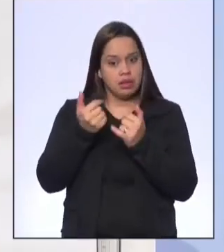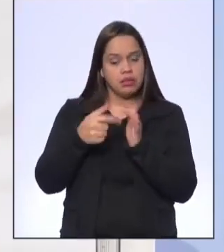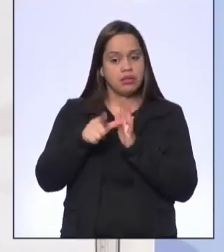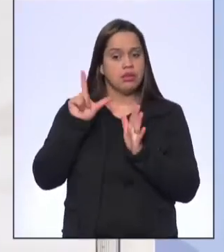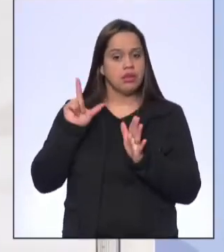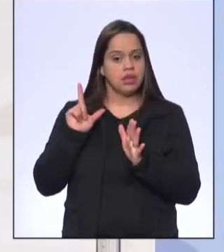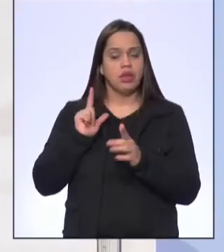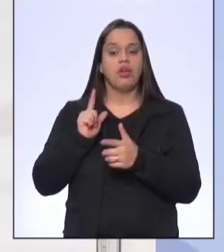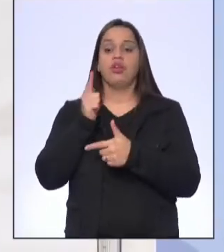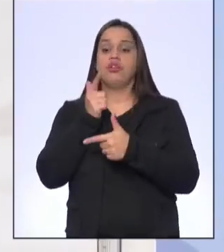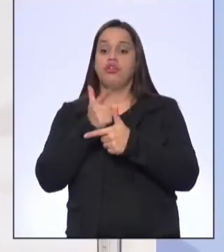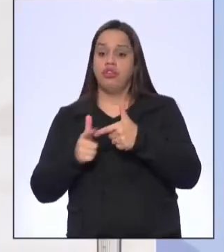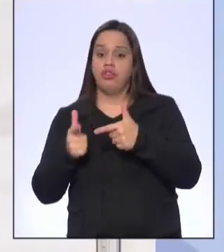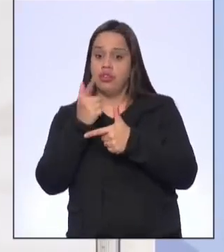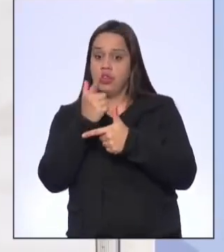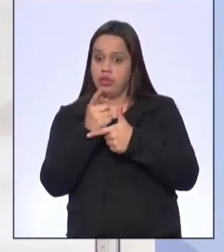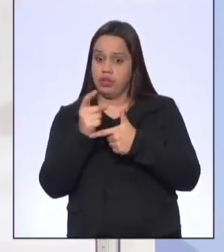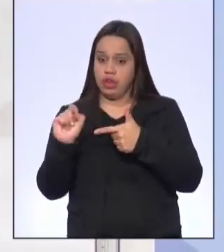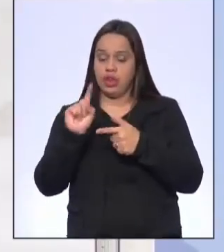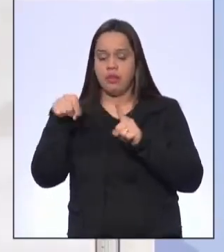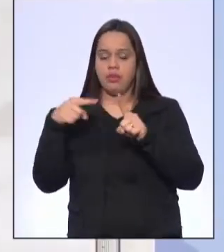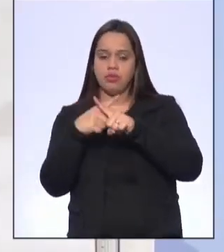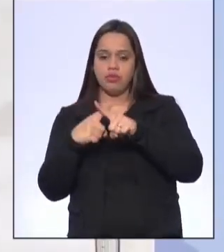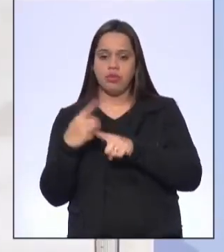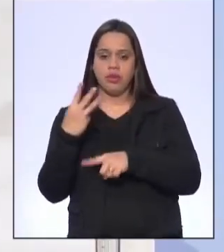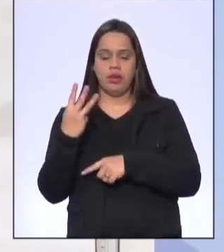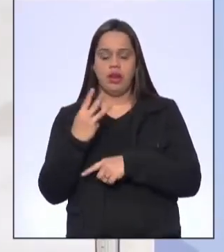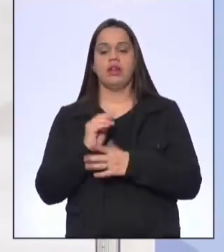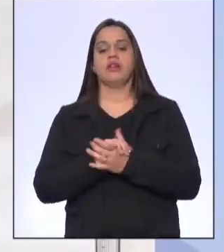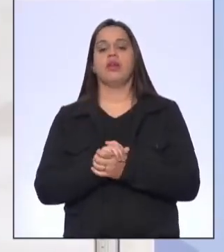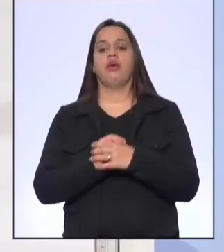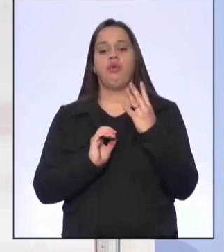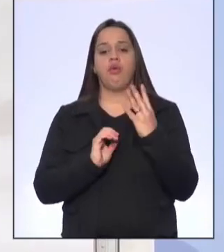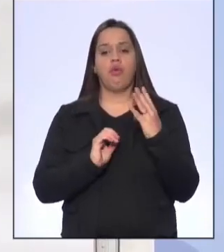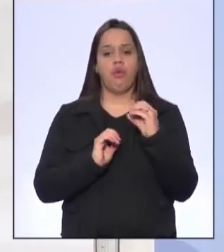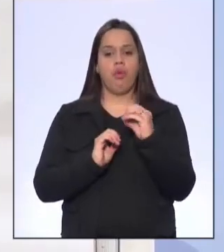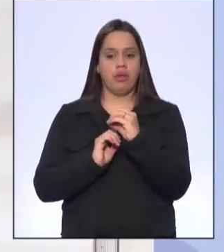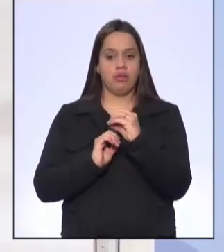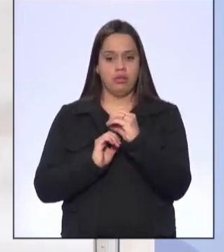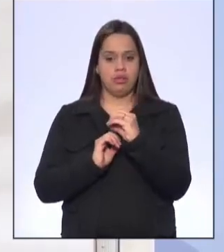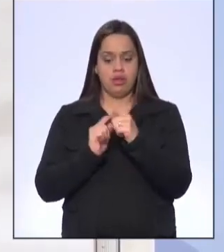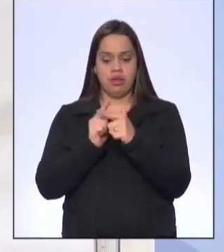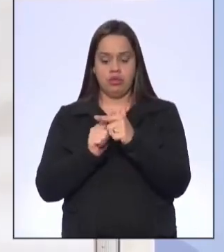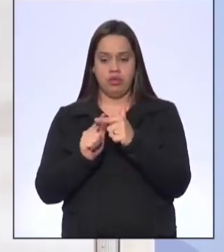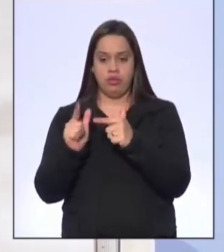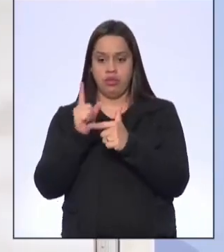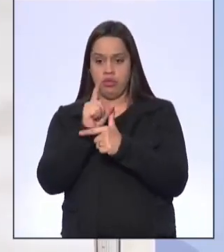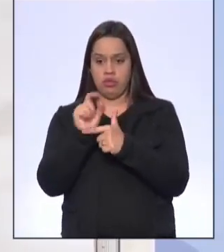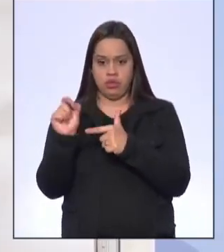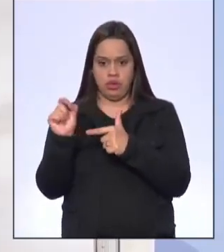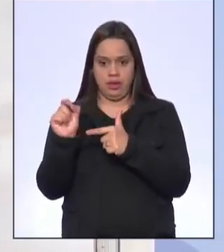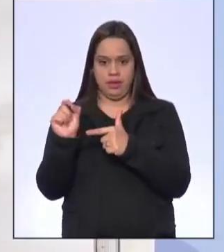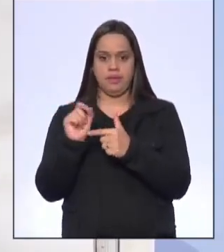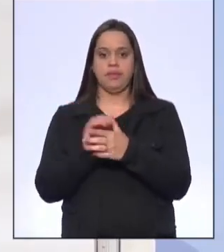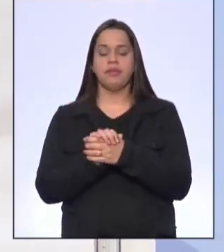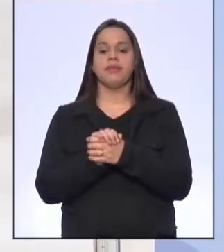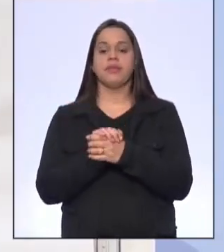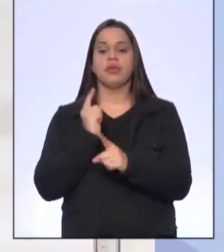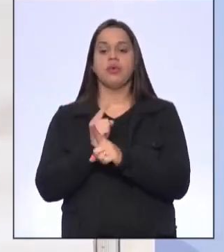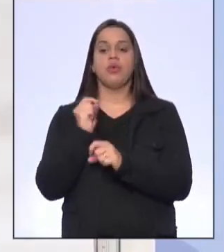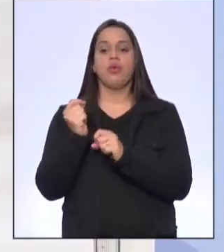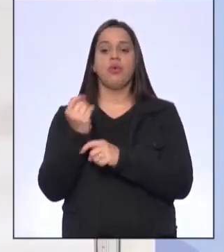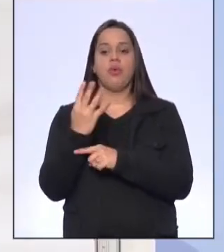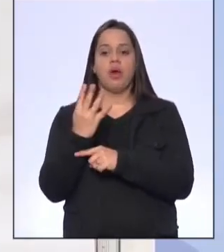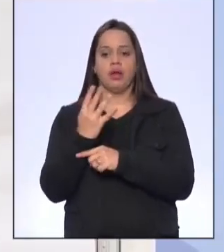100 e depois multiplicar por 3. Então, aqui, ó, 400 dividido por 100, eu encontro